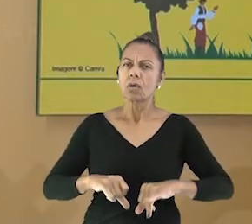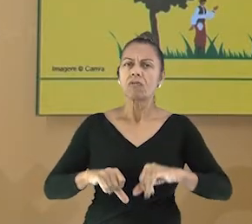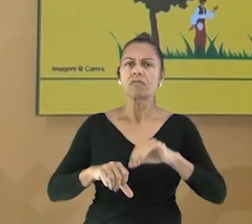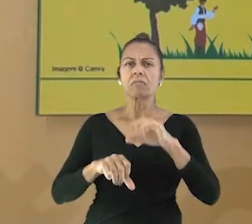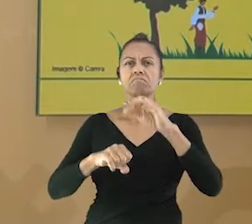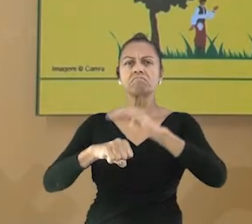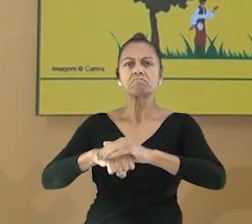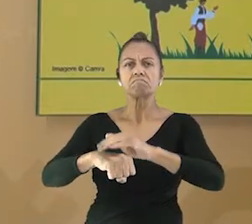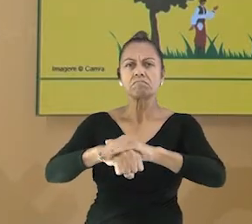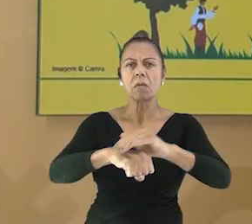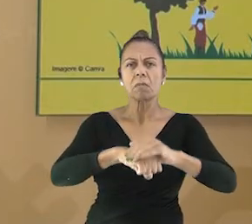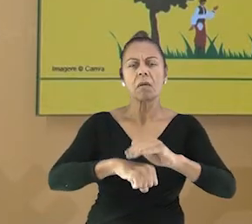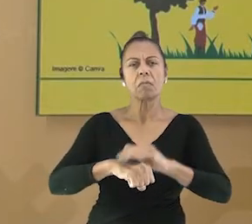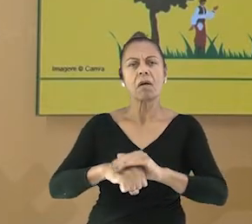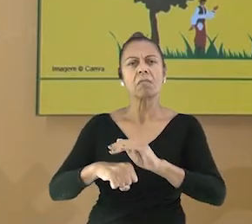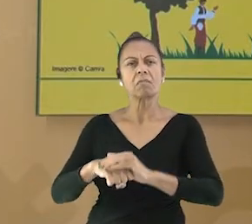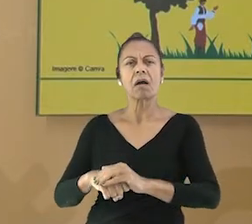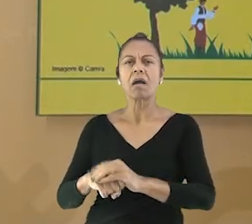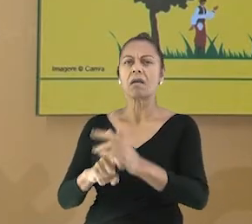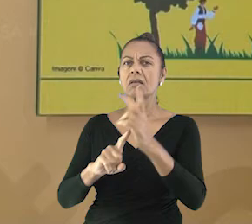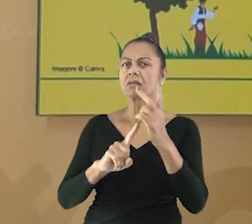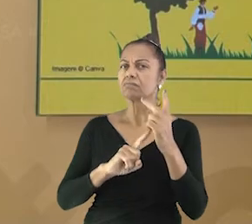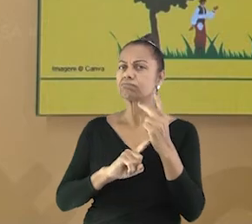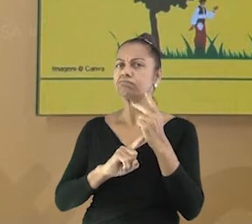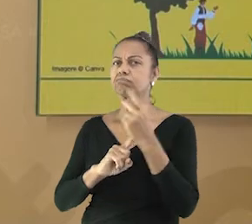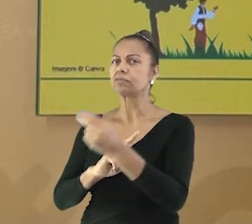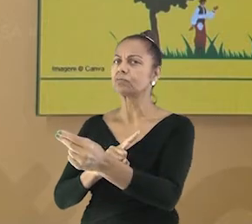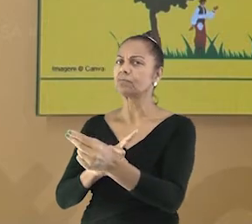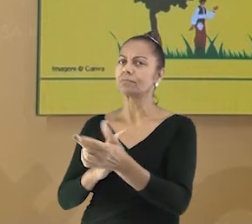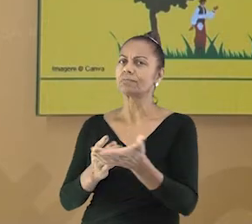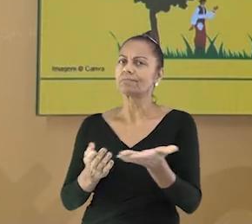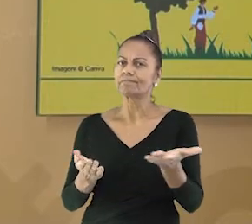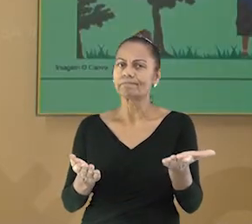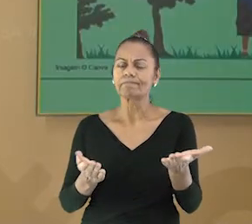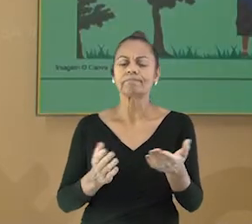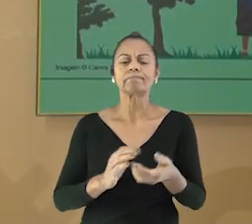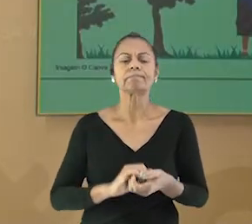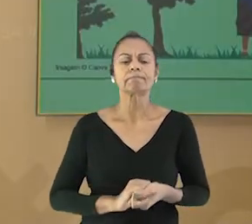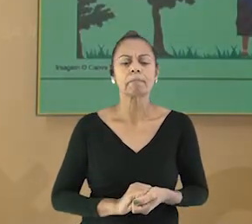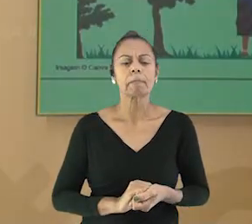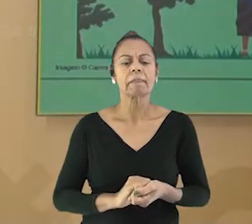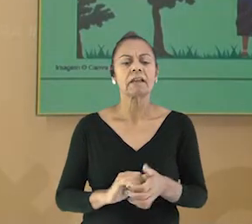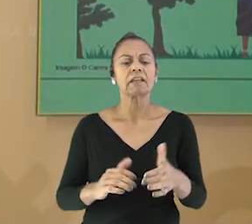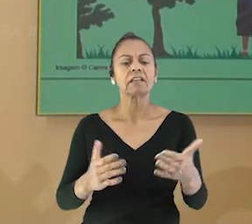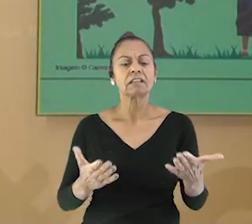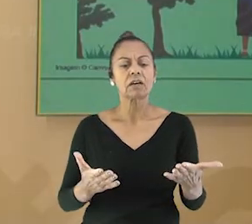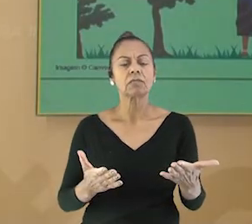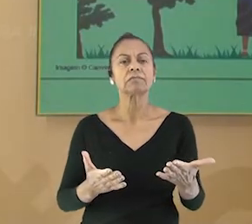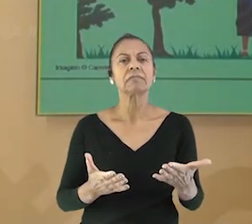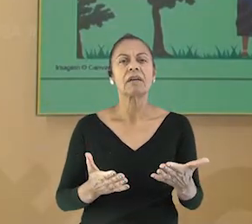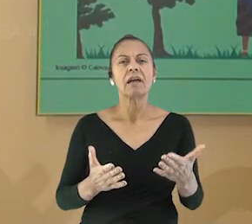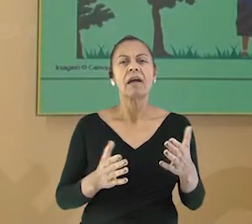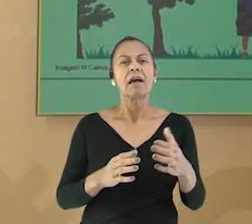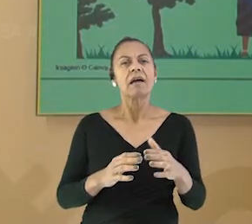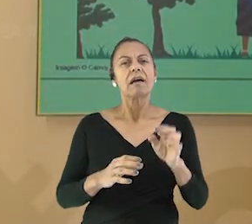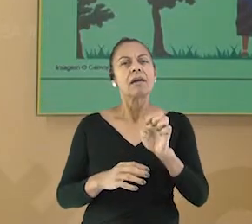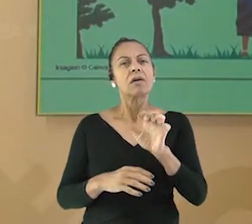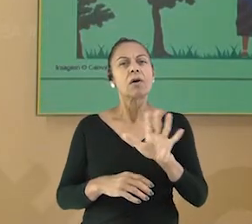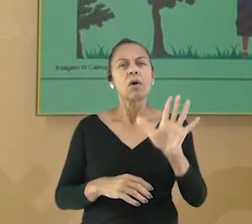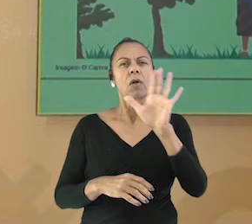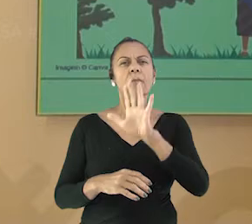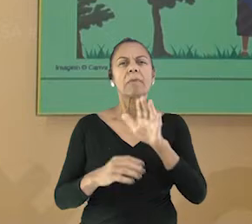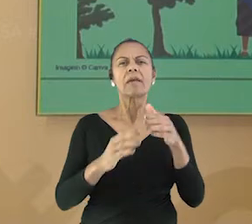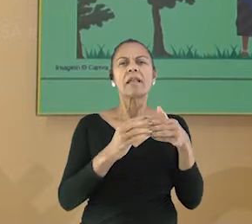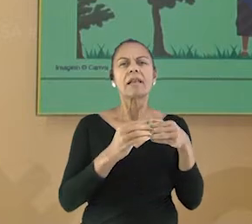e sofreram muito por isso. Os europeus que aqui vieram morar trouxeram os negros